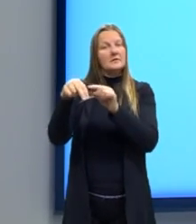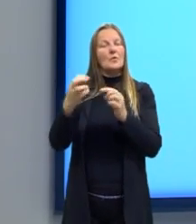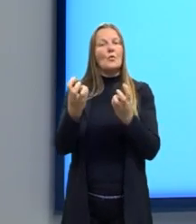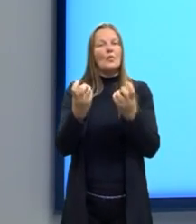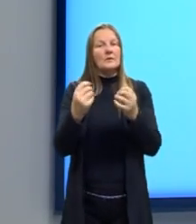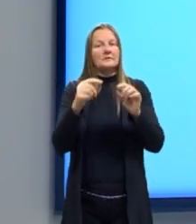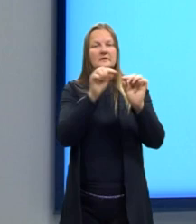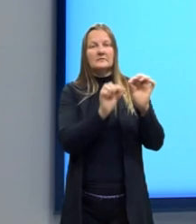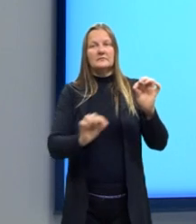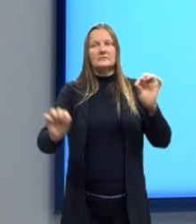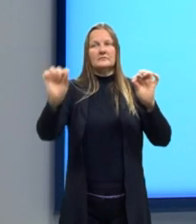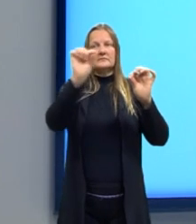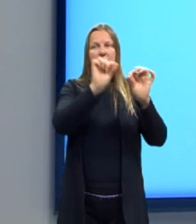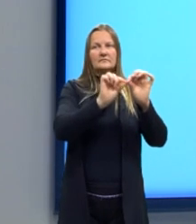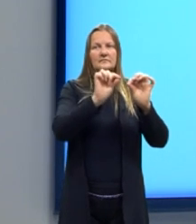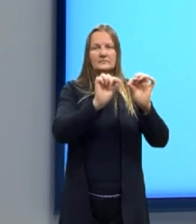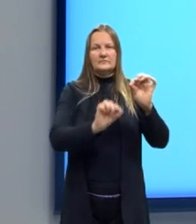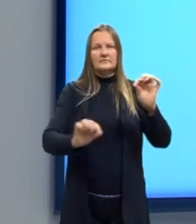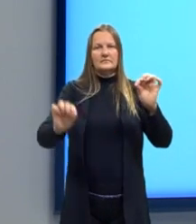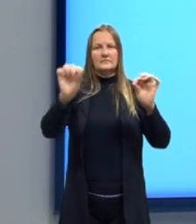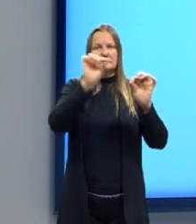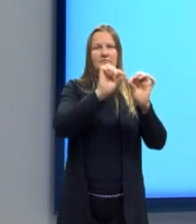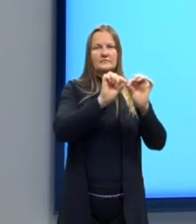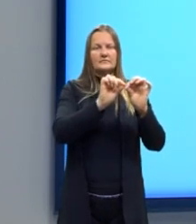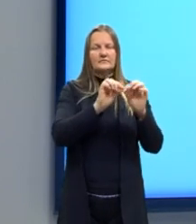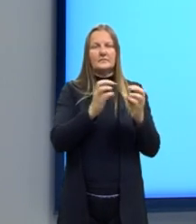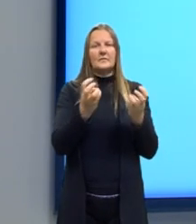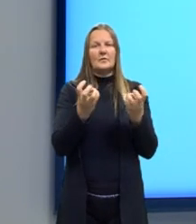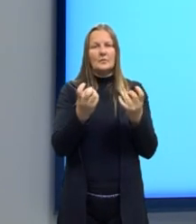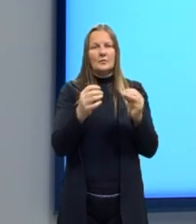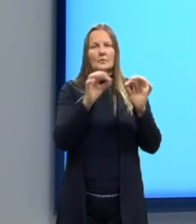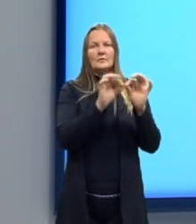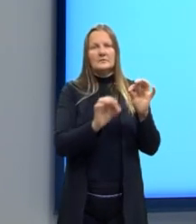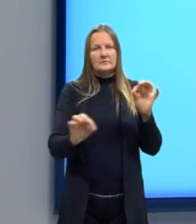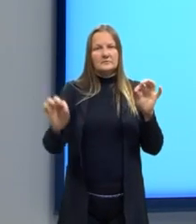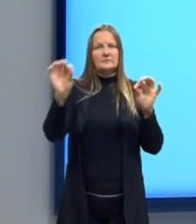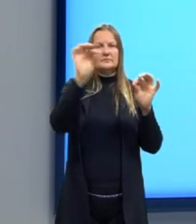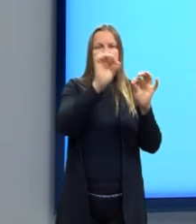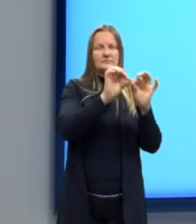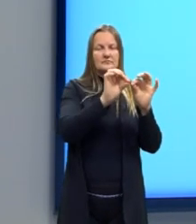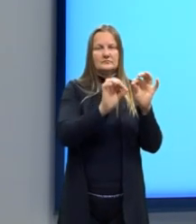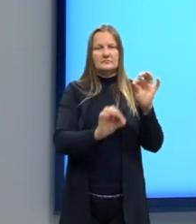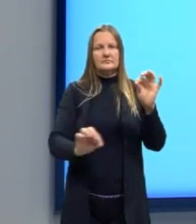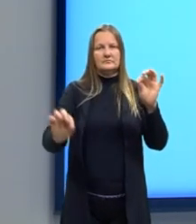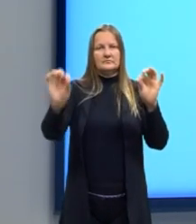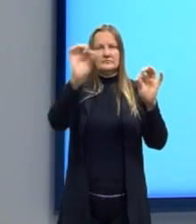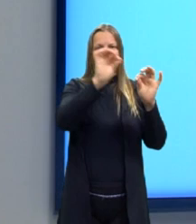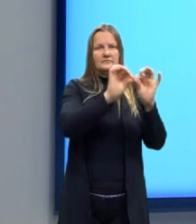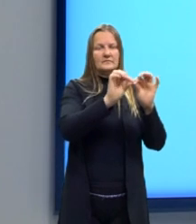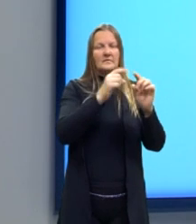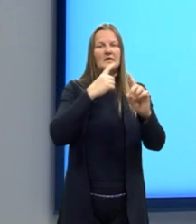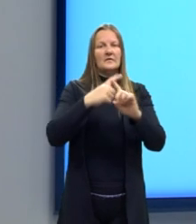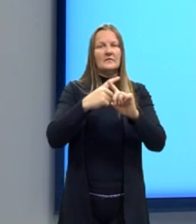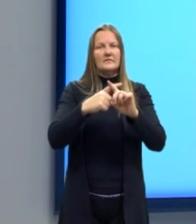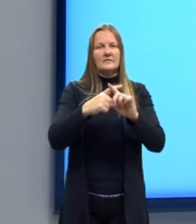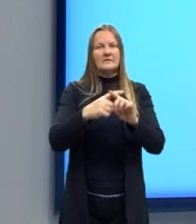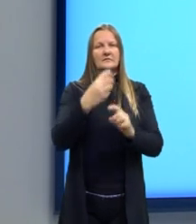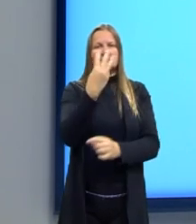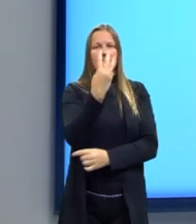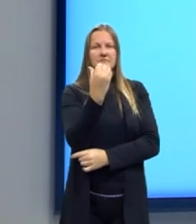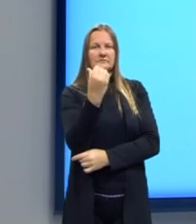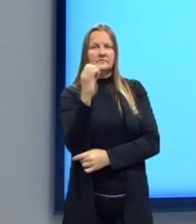nós sempre Vamos considerar o n como um número inteiro de voltas multiplicamos por